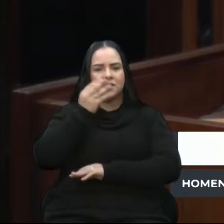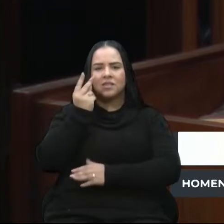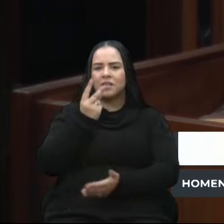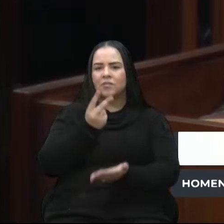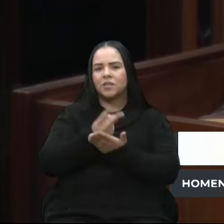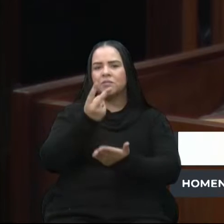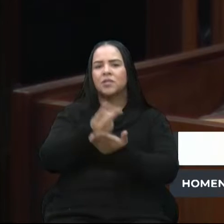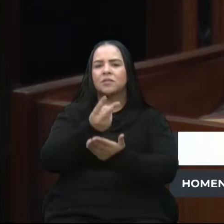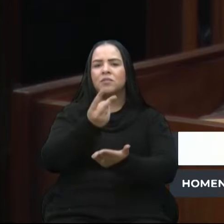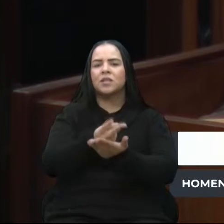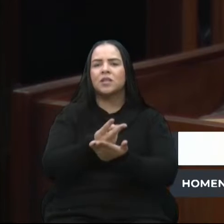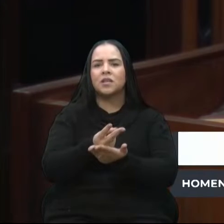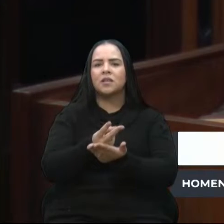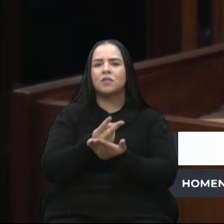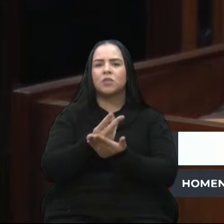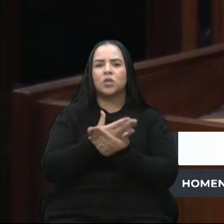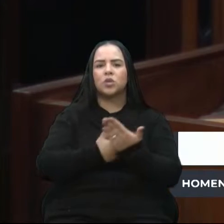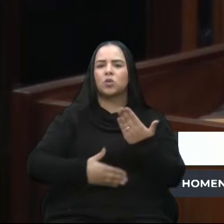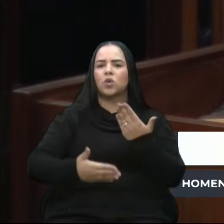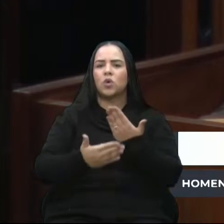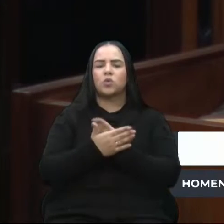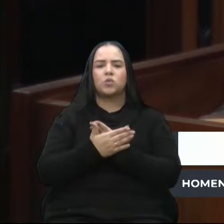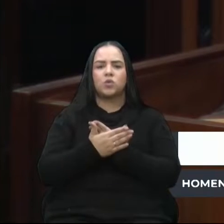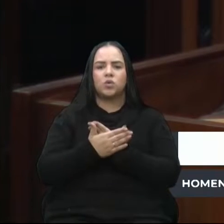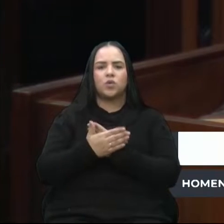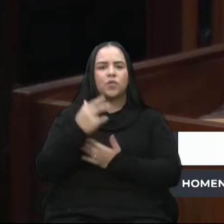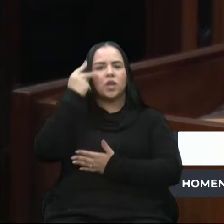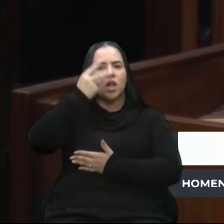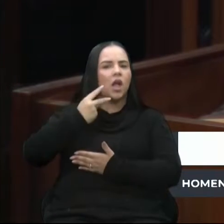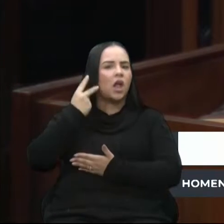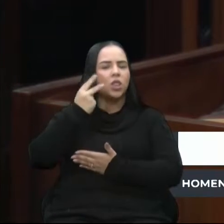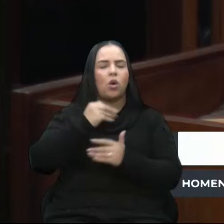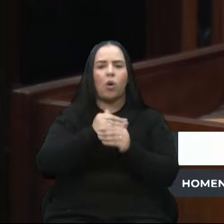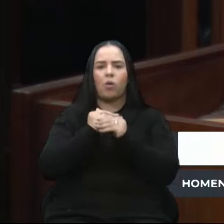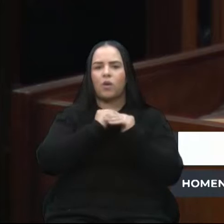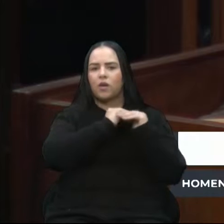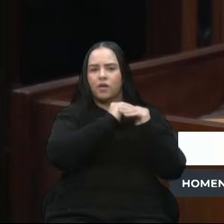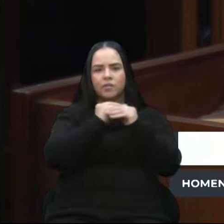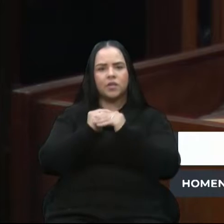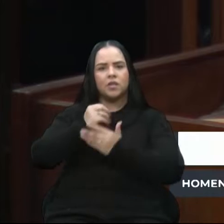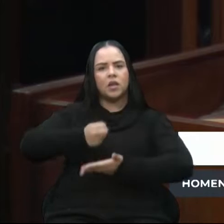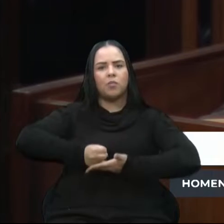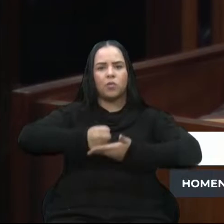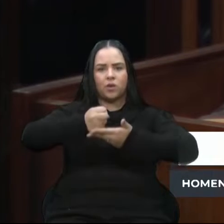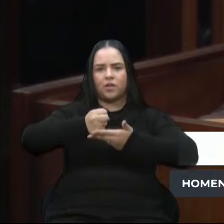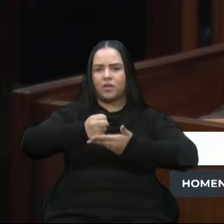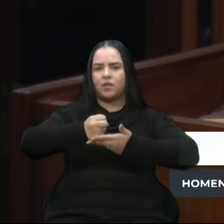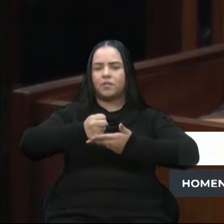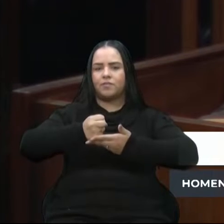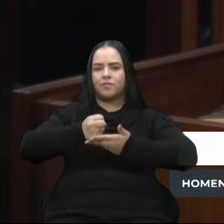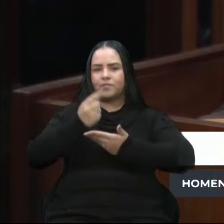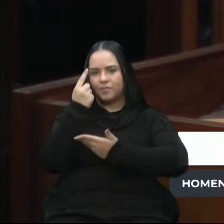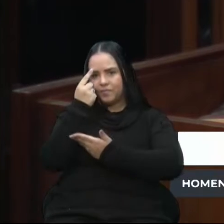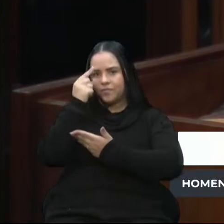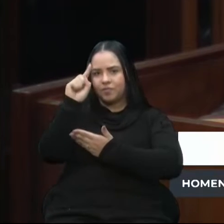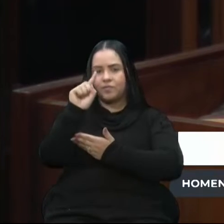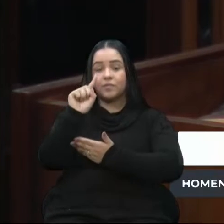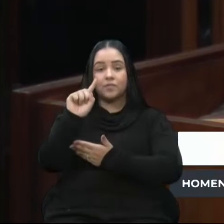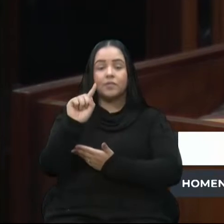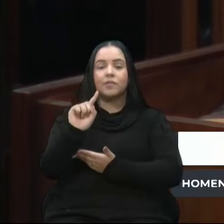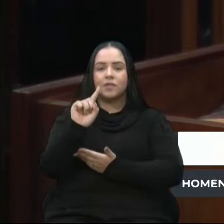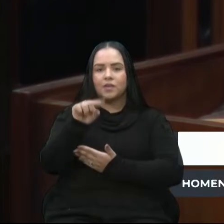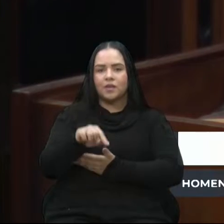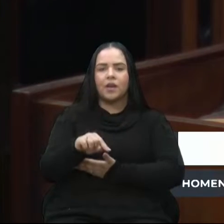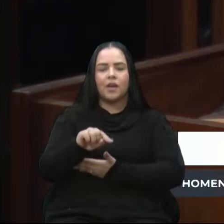vereadores foram unânimes em apoiar essas iniciativas. Isso é muito significativo.